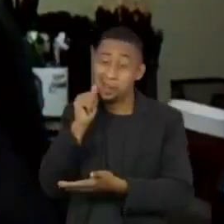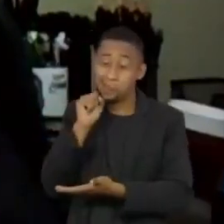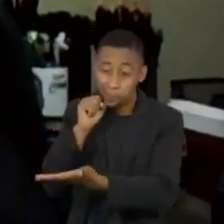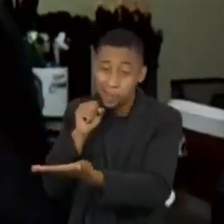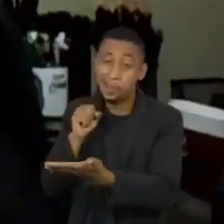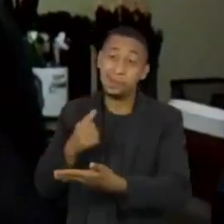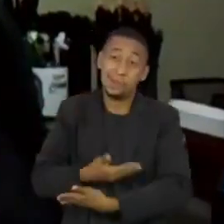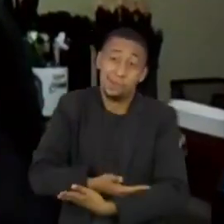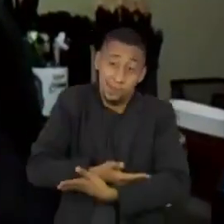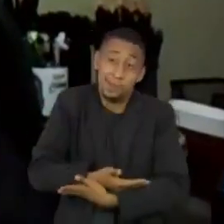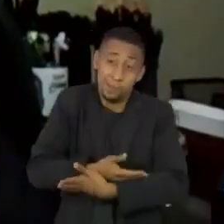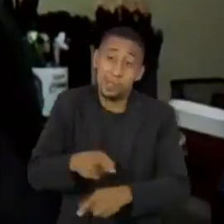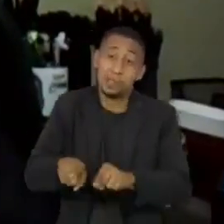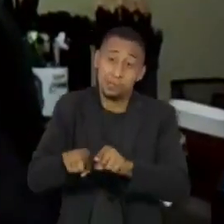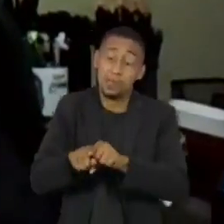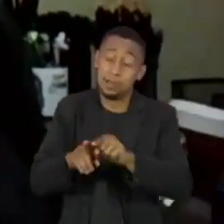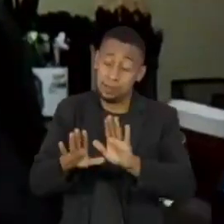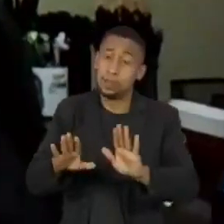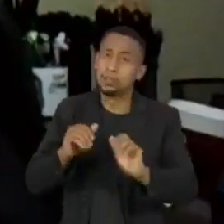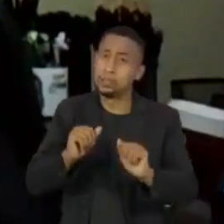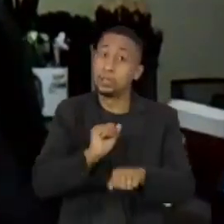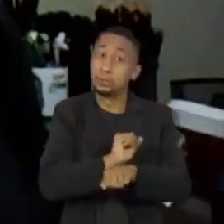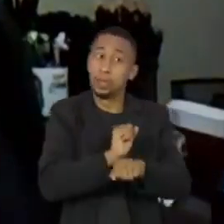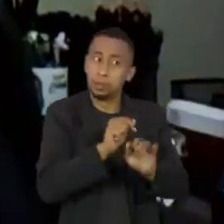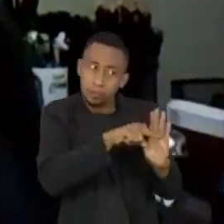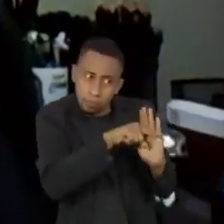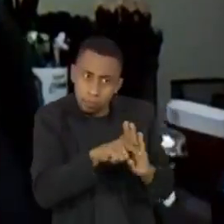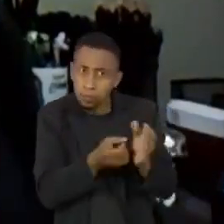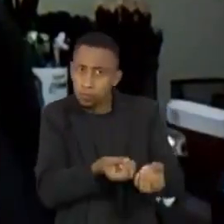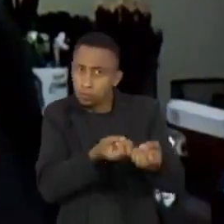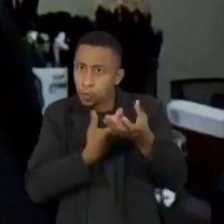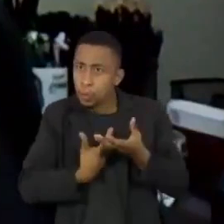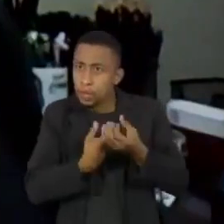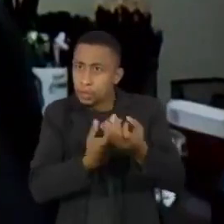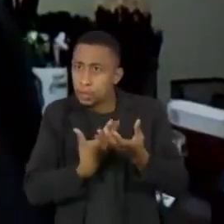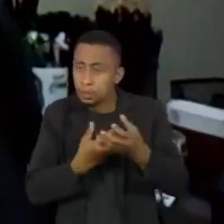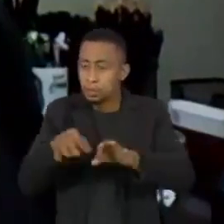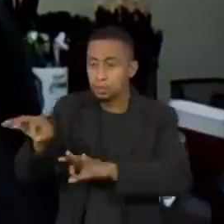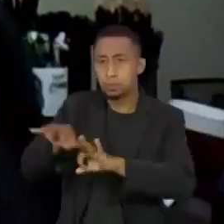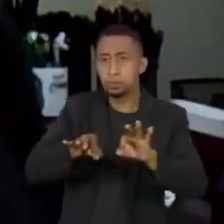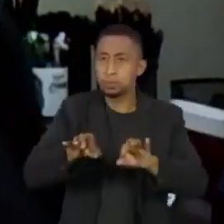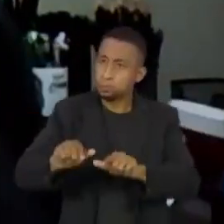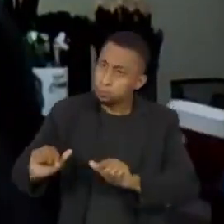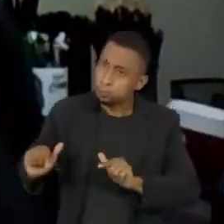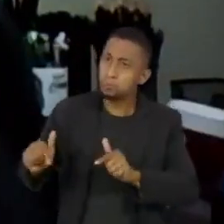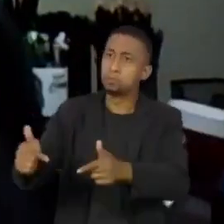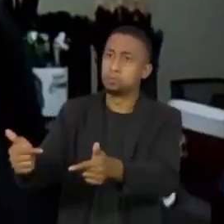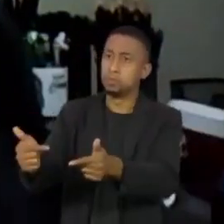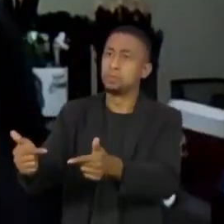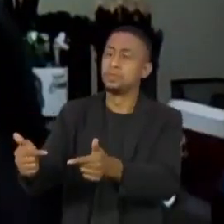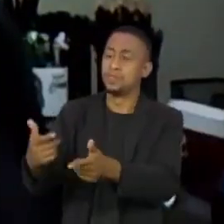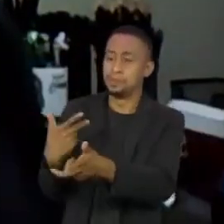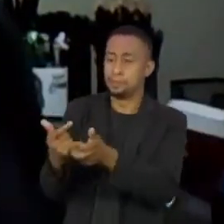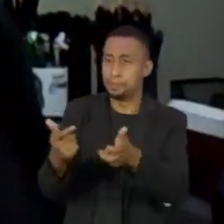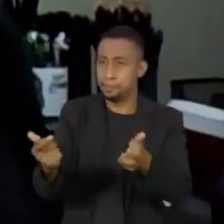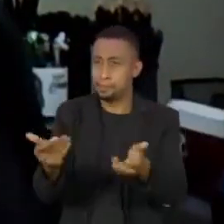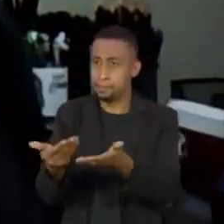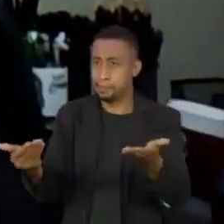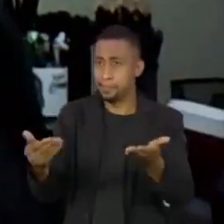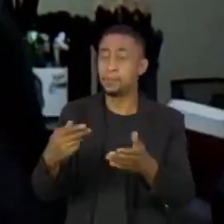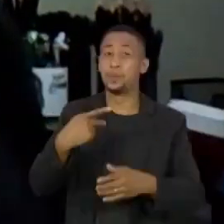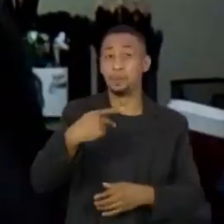estamos aguardando essas normativas para podermos redesenhar e realinhar o plano de